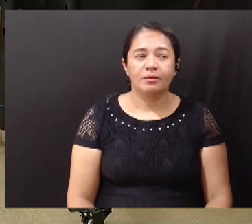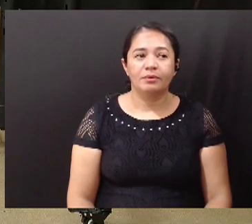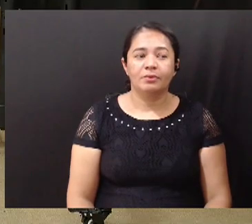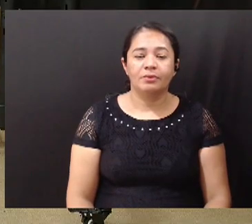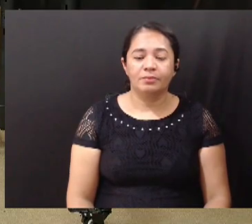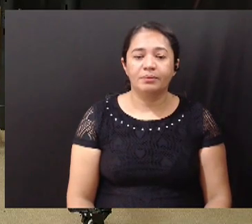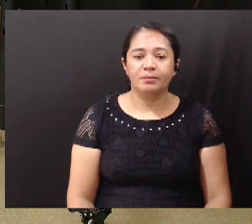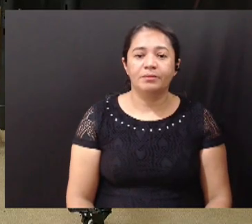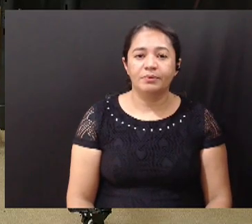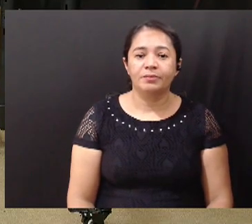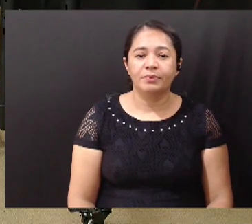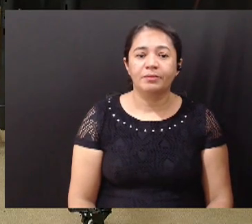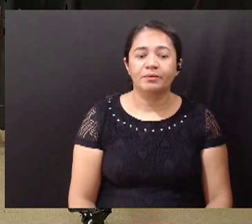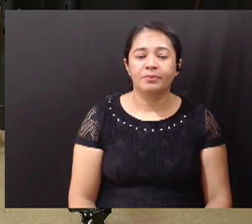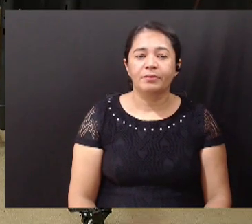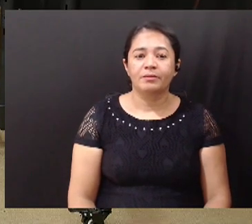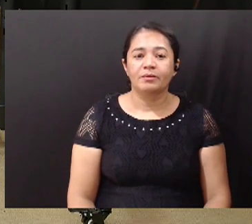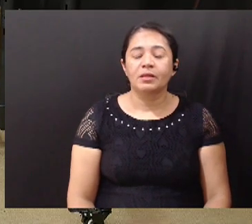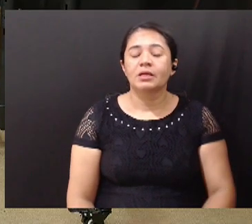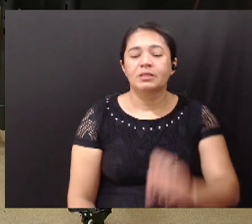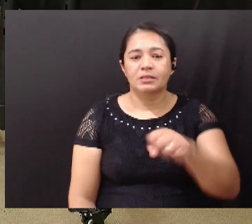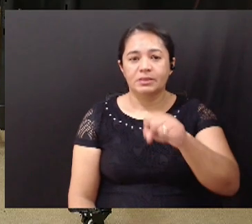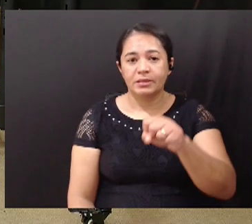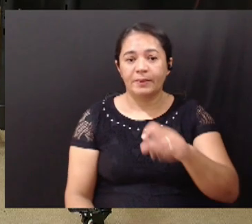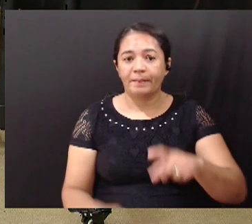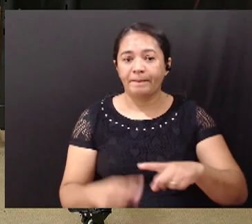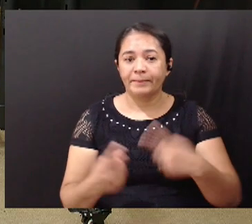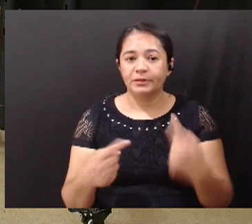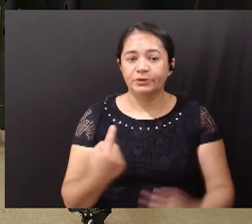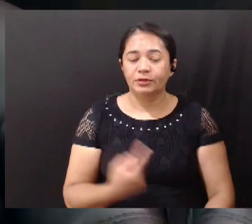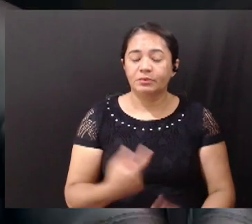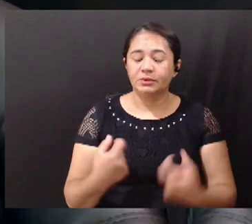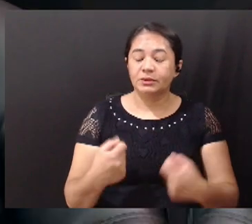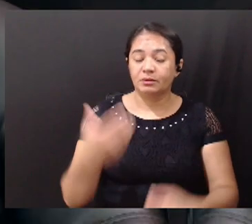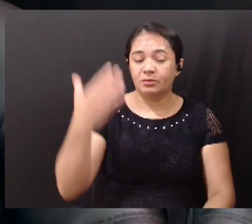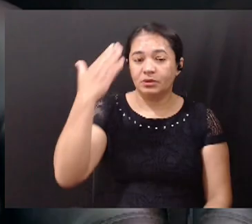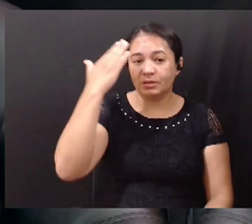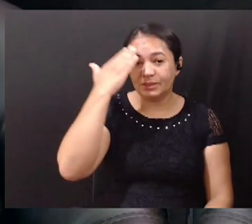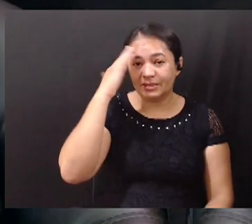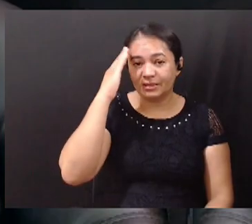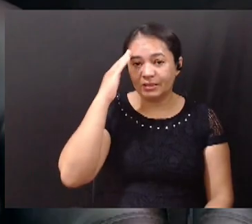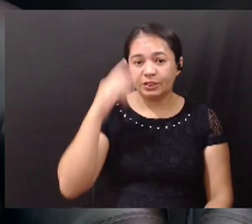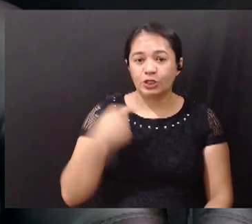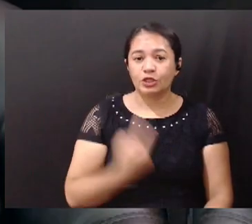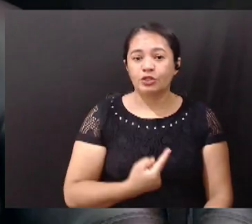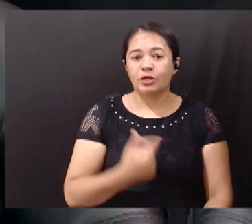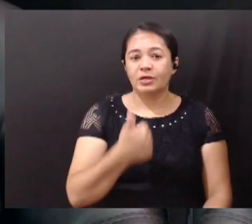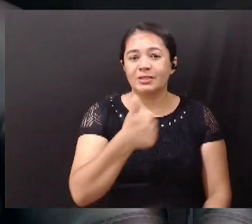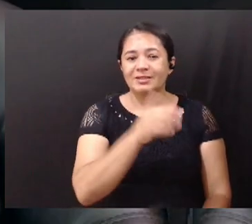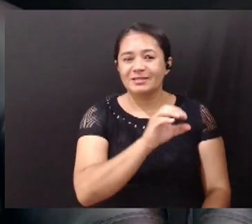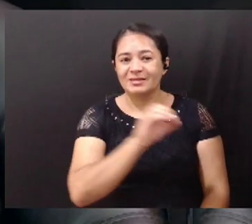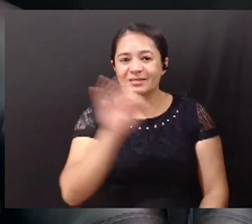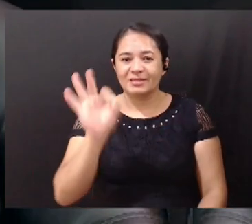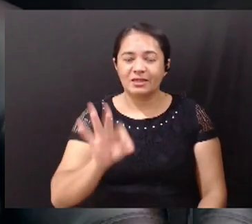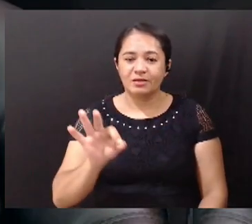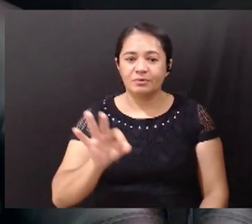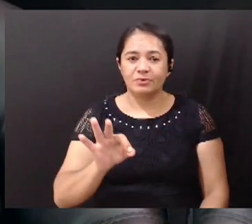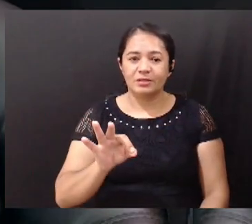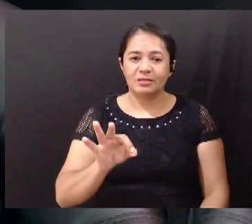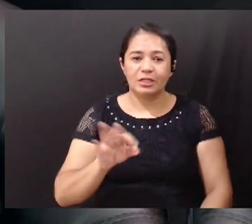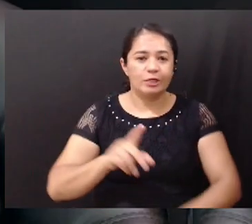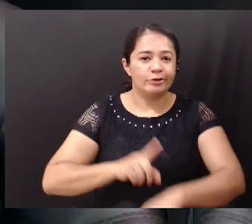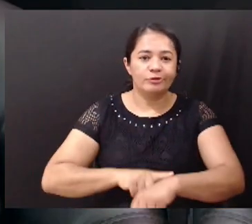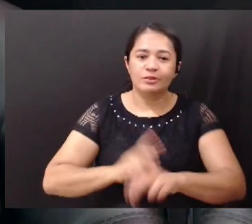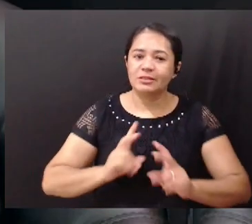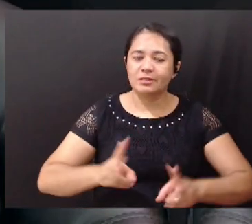né, Maísa? Exato, mas a gente precisa entender que nós não estamos 100% em todo momento, né? A gente também tem